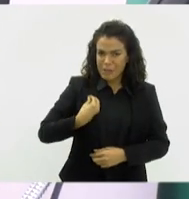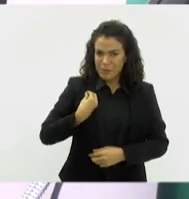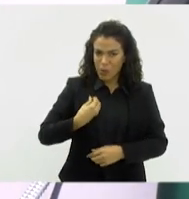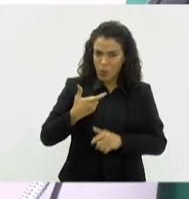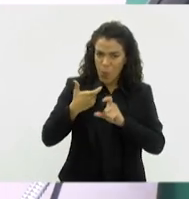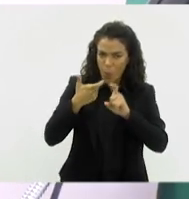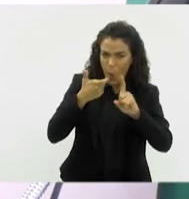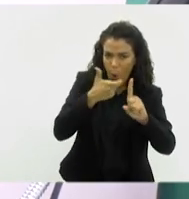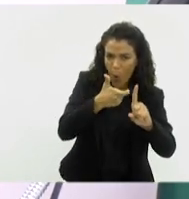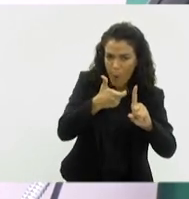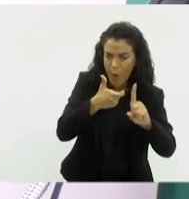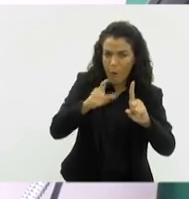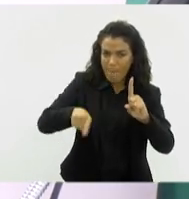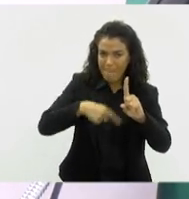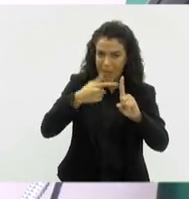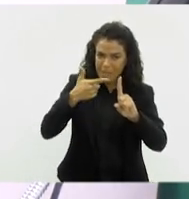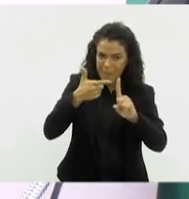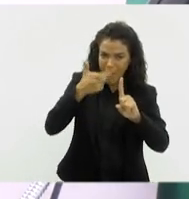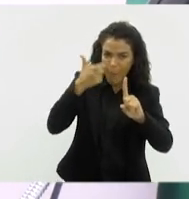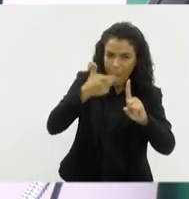morte, me assusta, presidente.